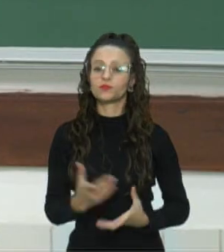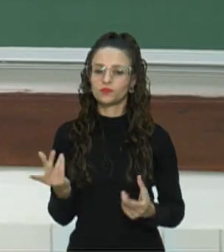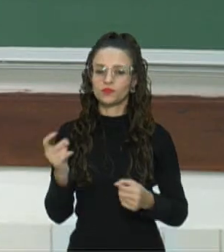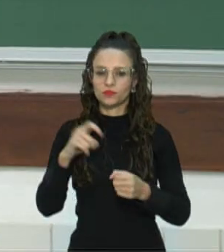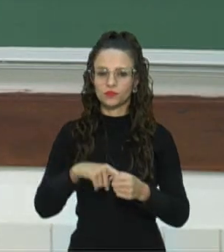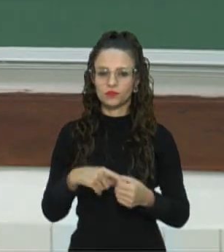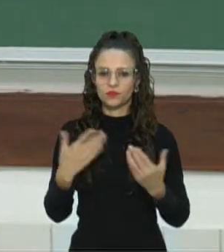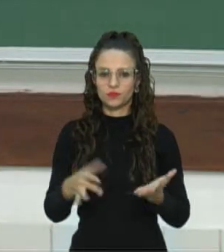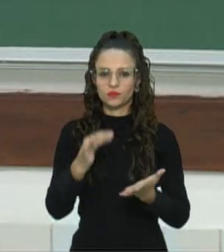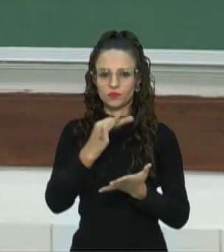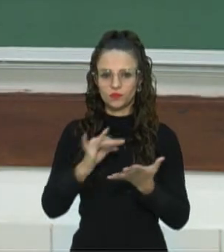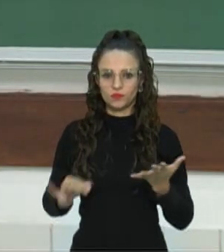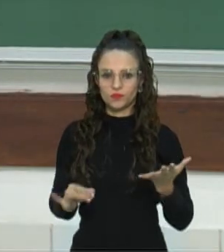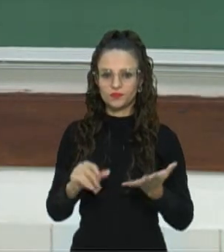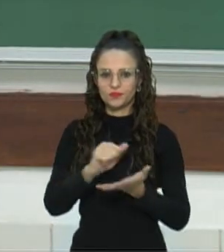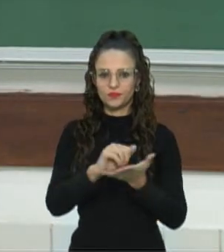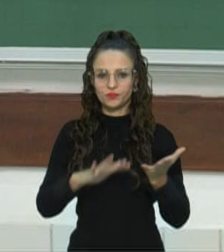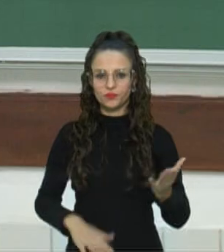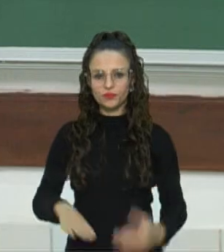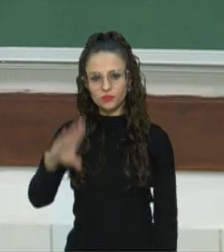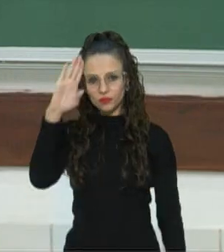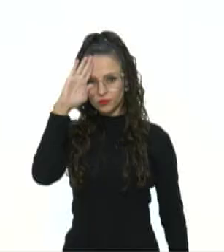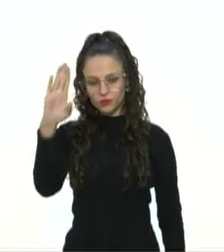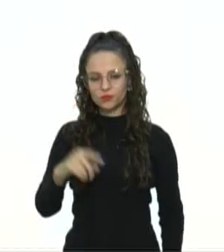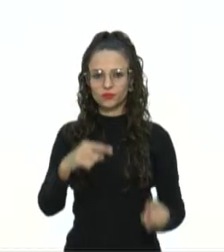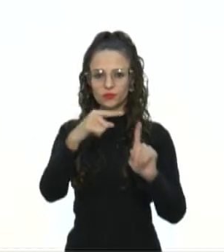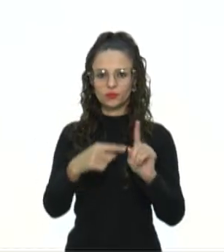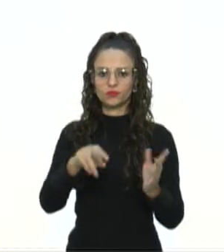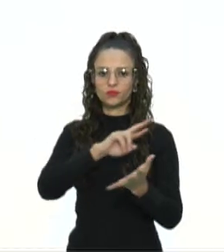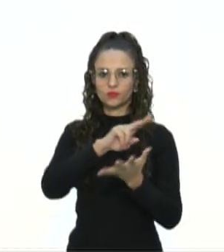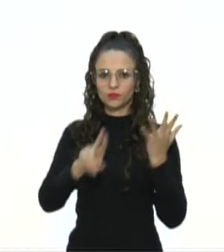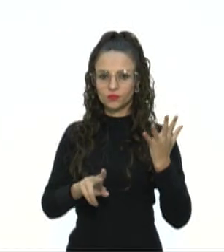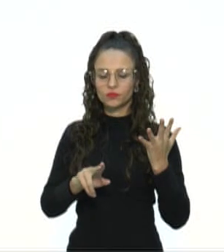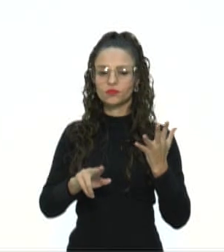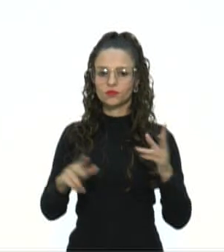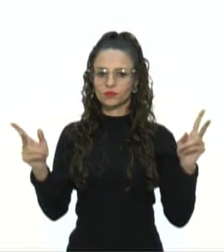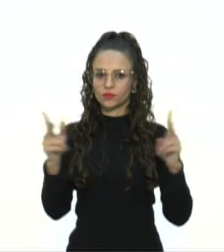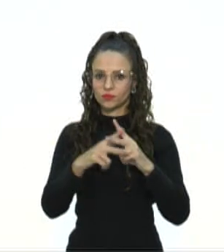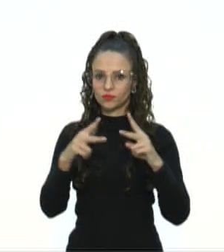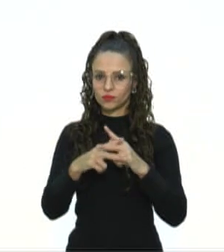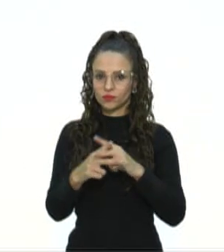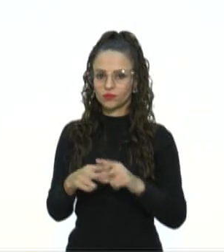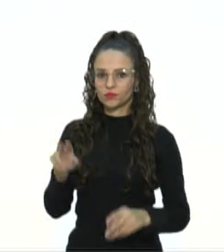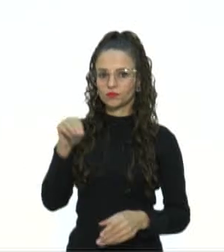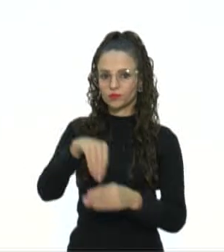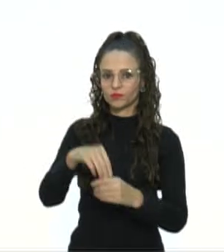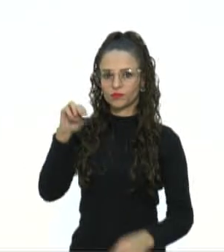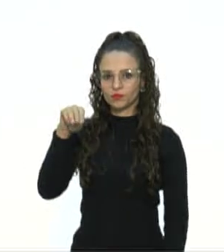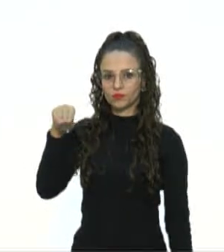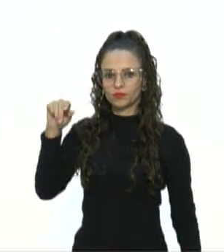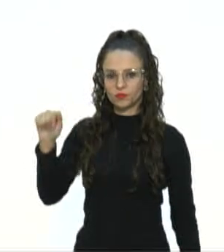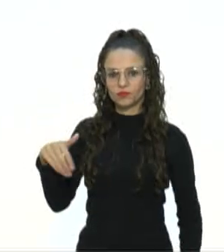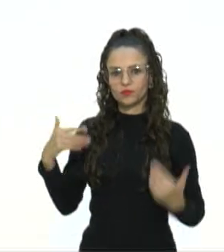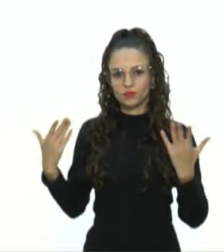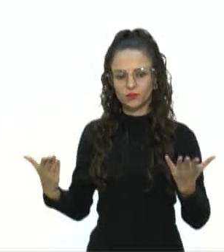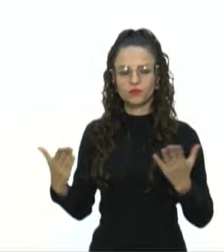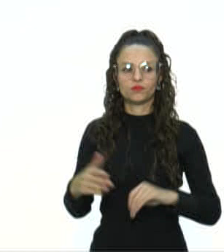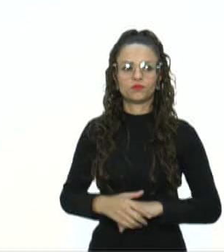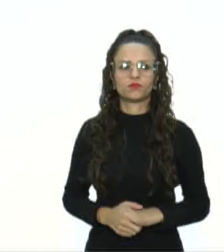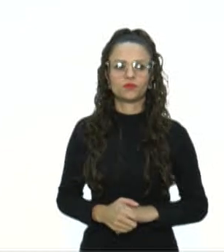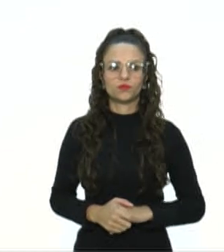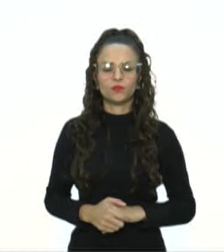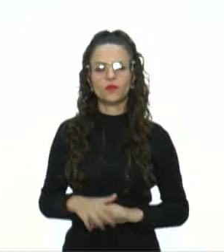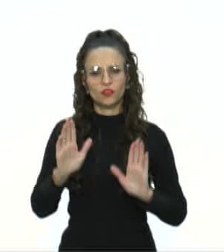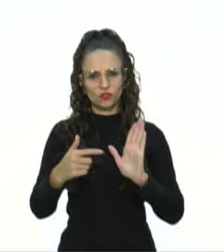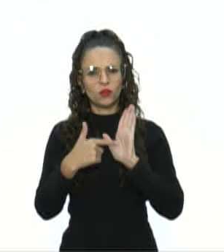Retornando então, galera, com a correção da atividade, que eram os principais estilos de lutas utilizados no MMA. Então, quais são eles? Então, são as